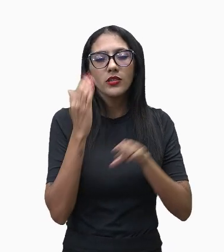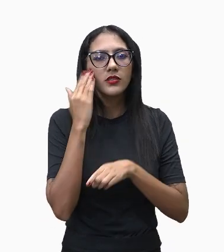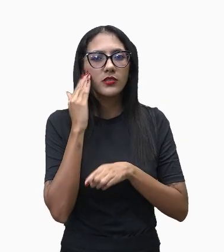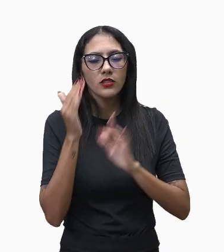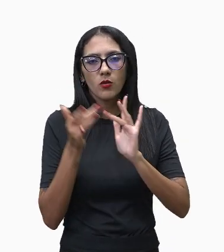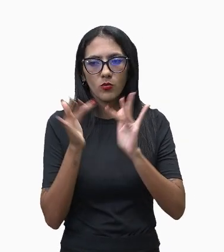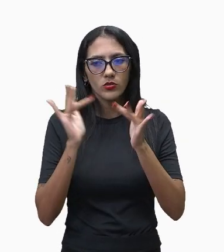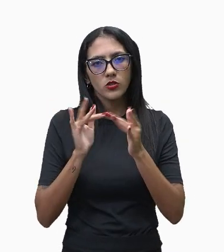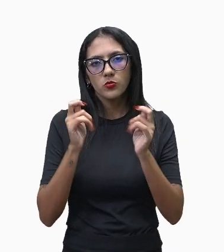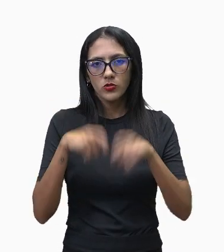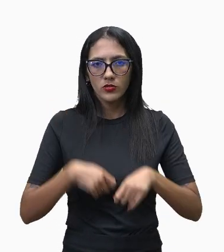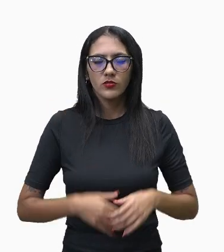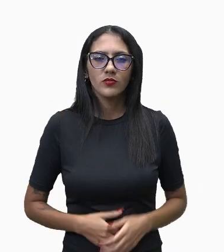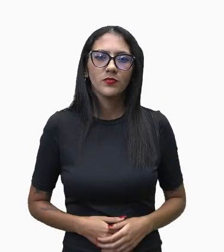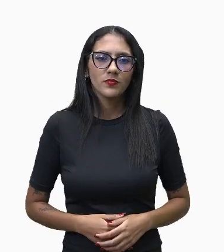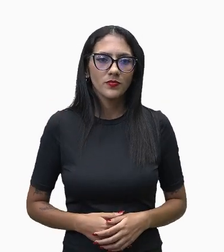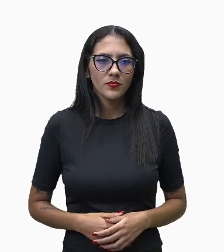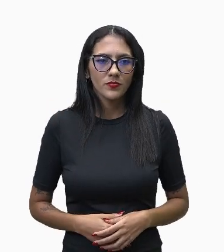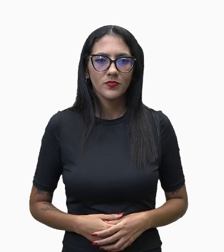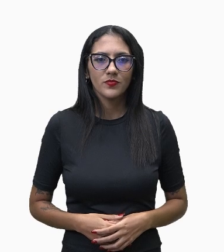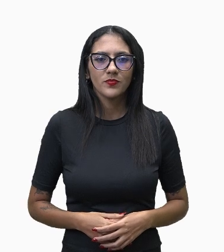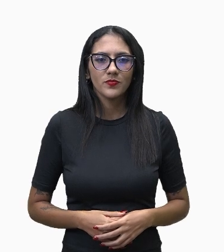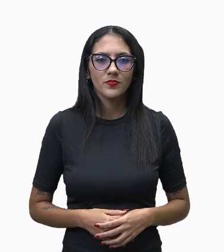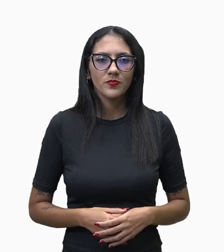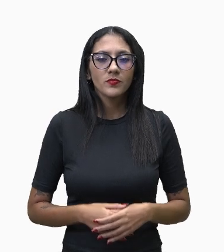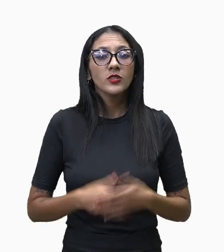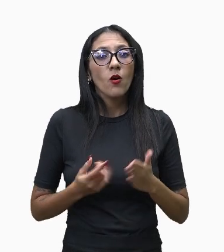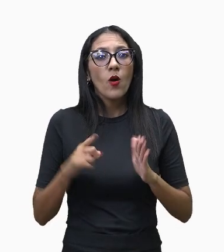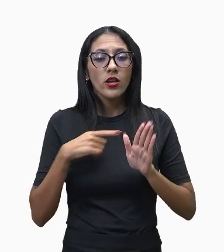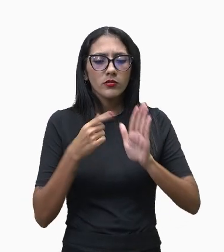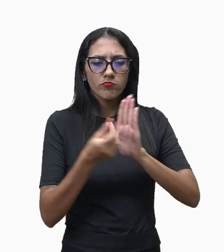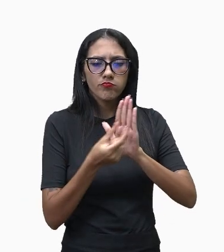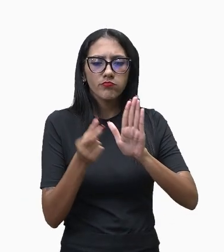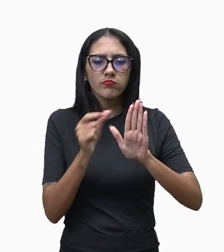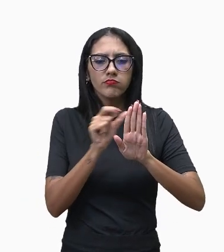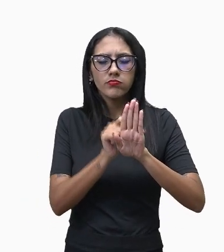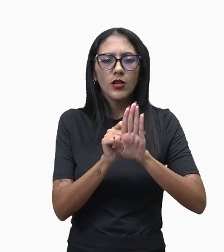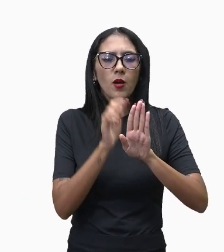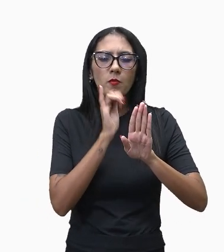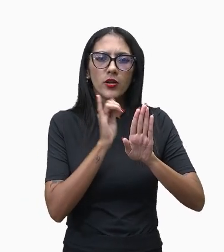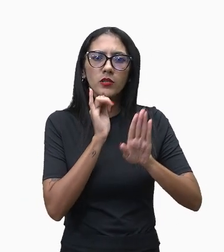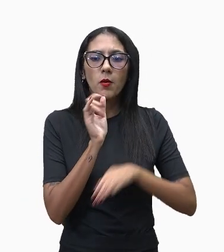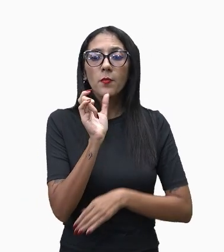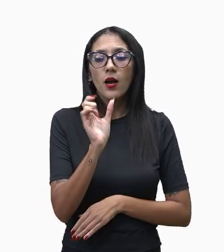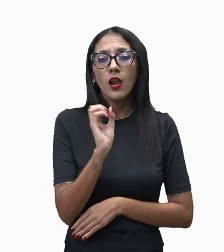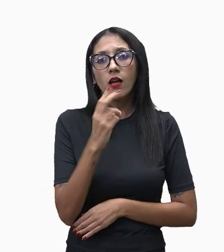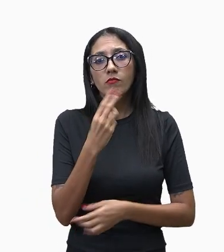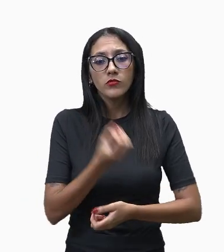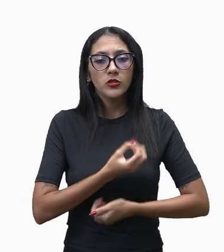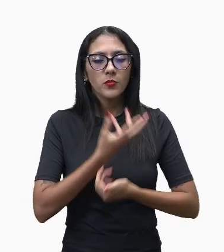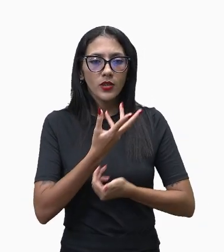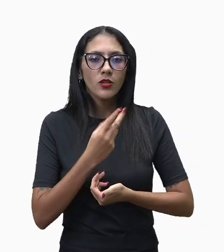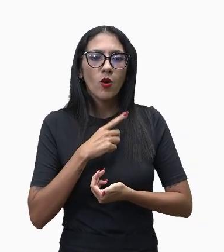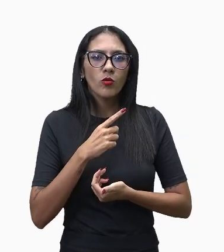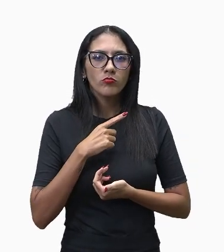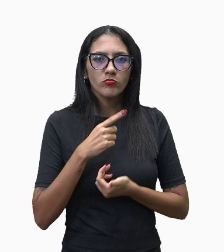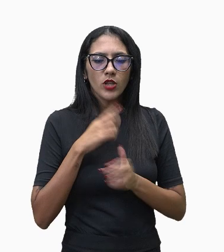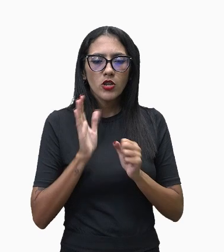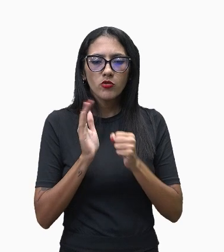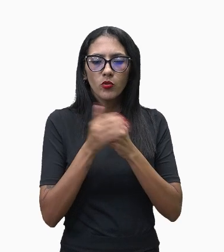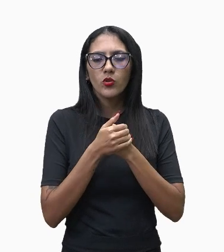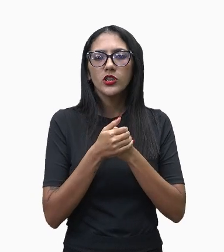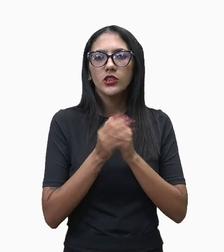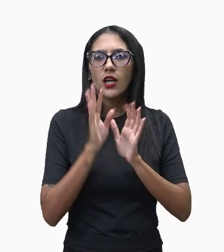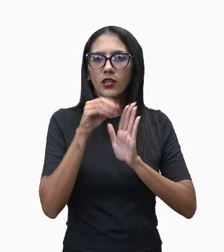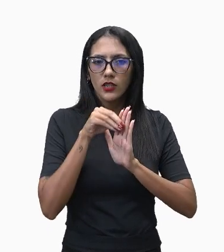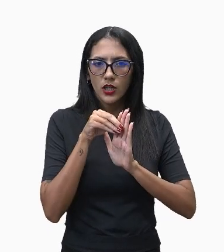Neste caso, ocorre a elipse se uma palavra ou expressão for omitida e mesmo assim